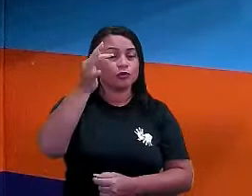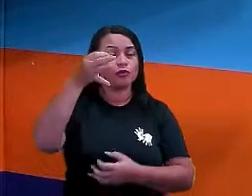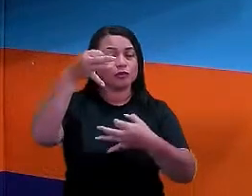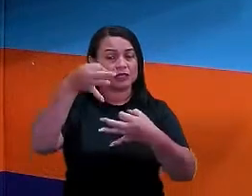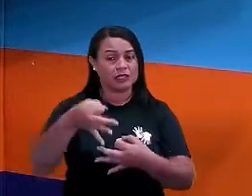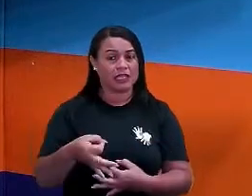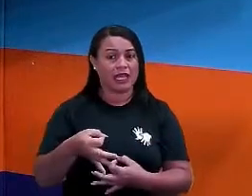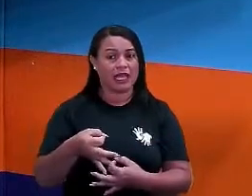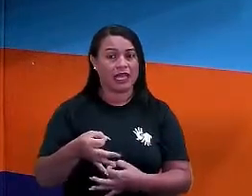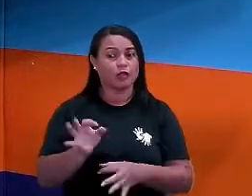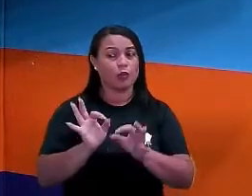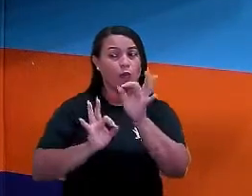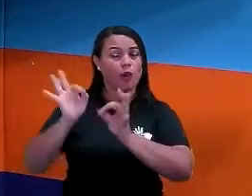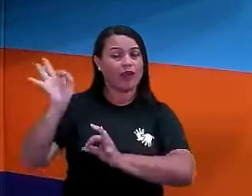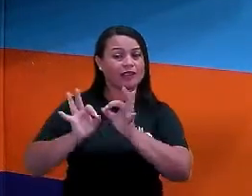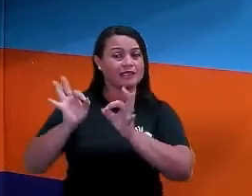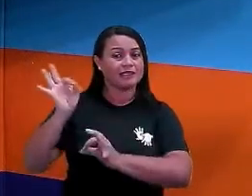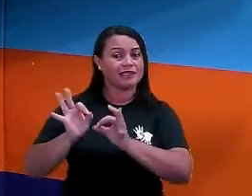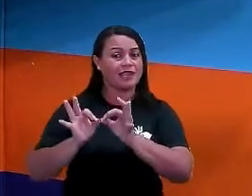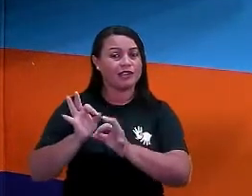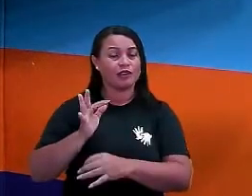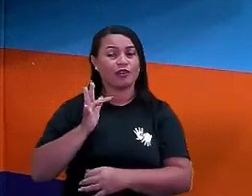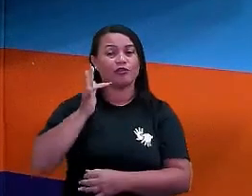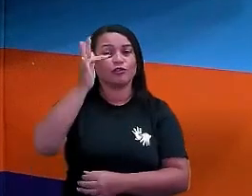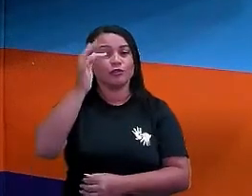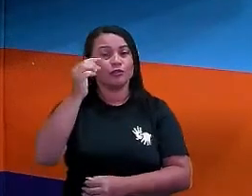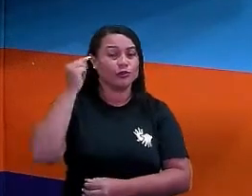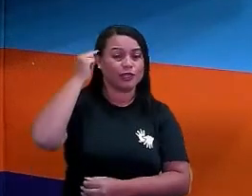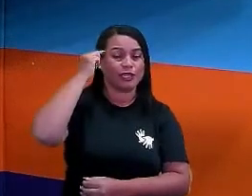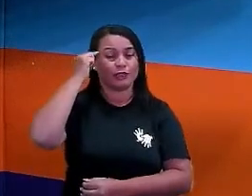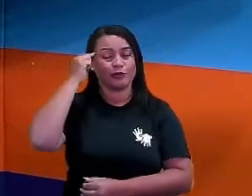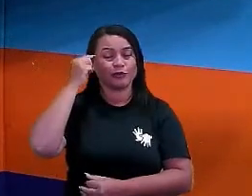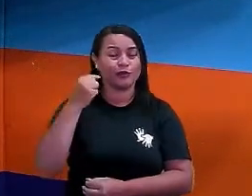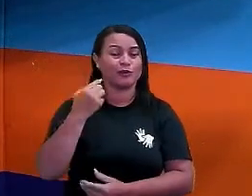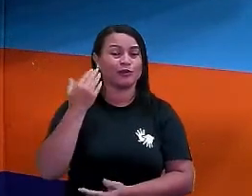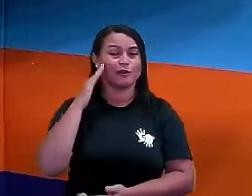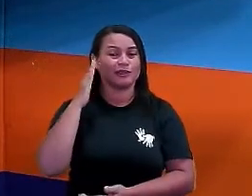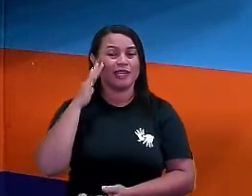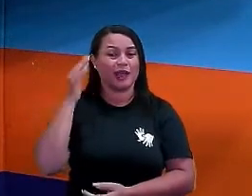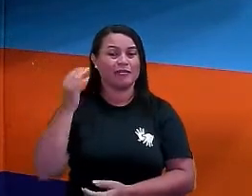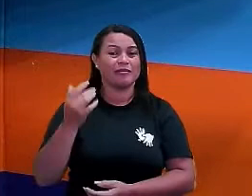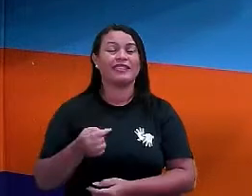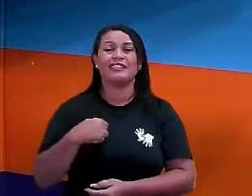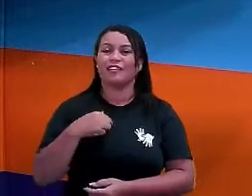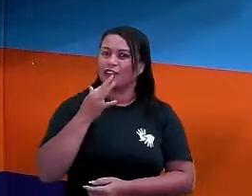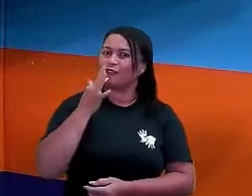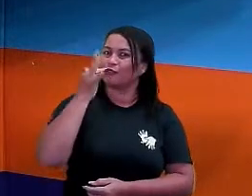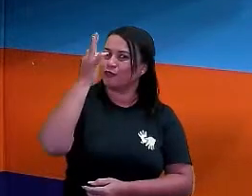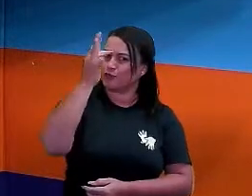certo, futuro planejado e futuro duvidoso. Então, se é falando de